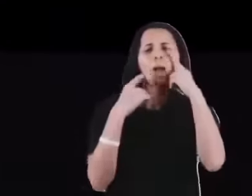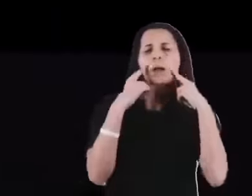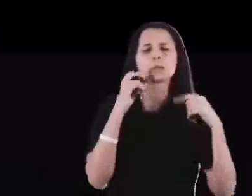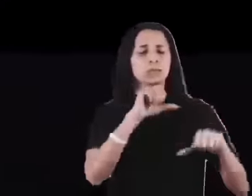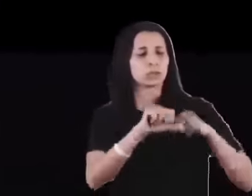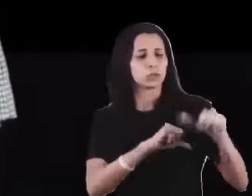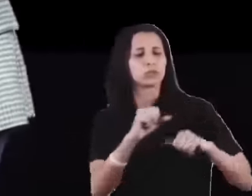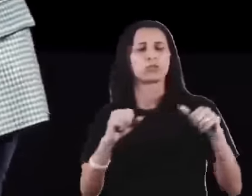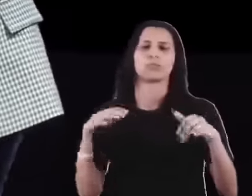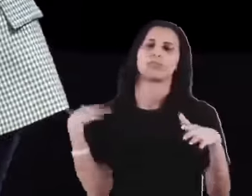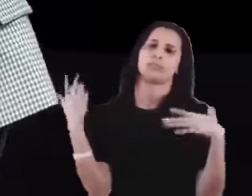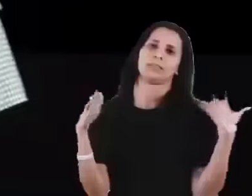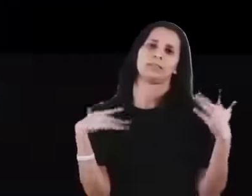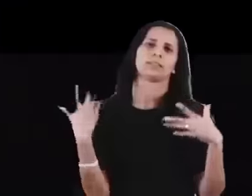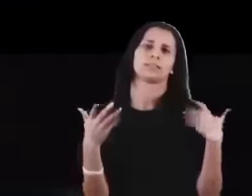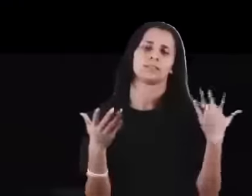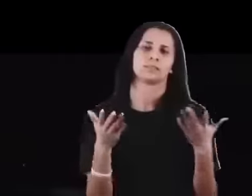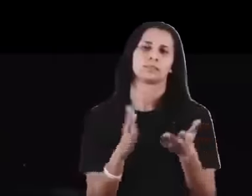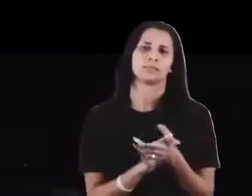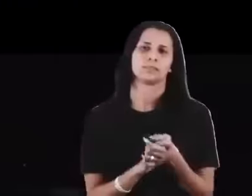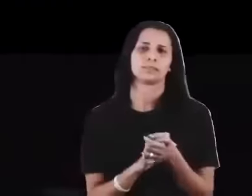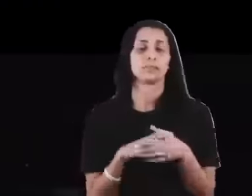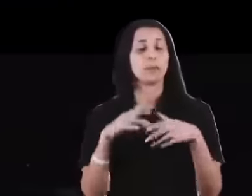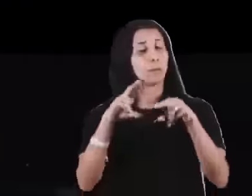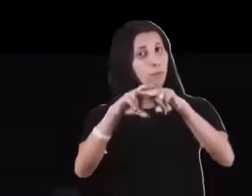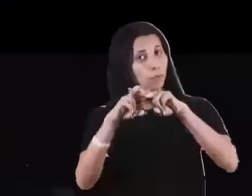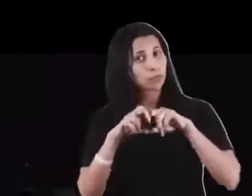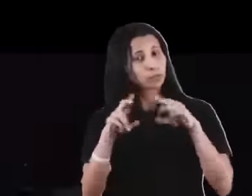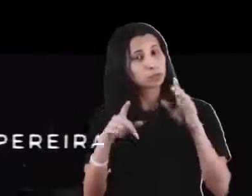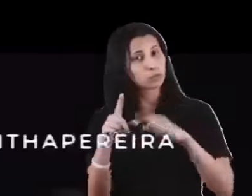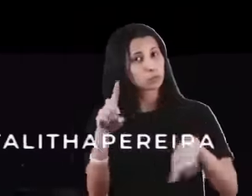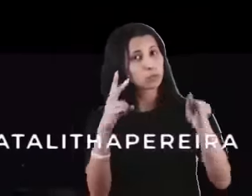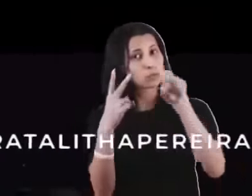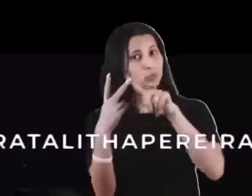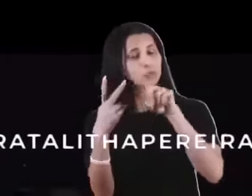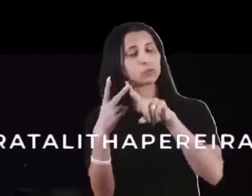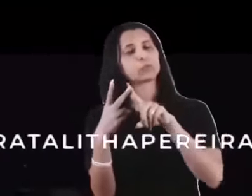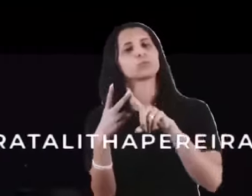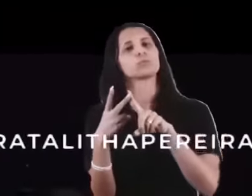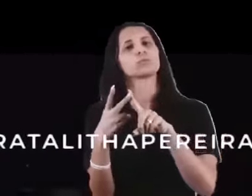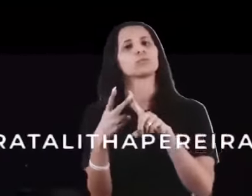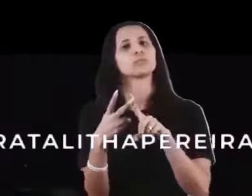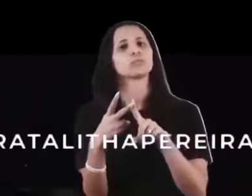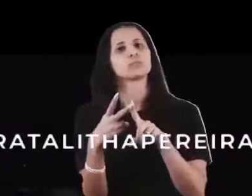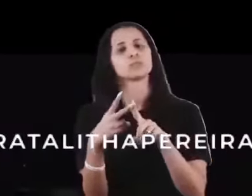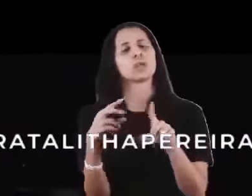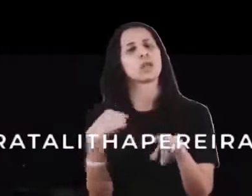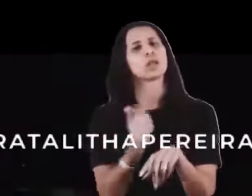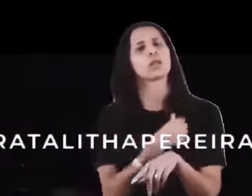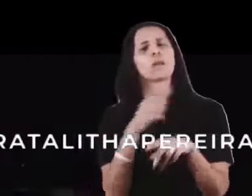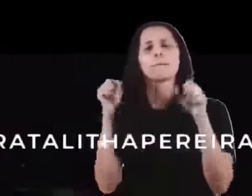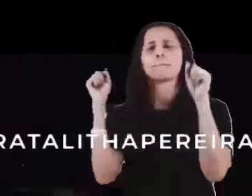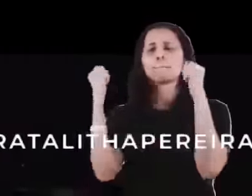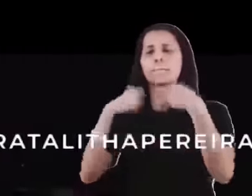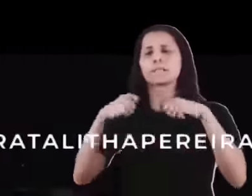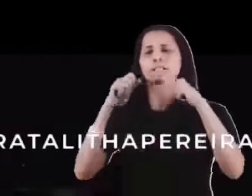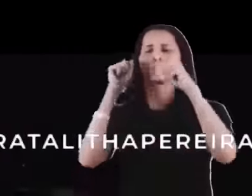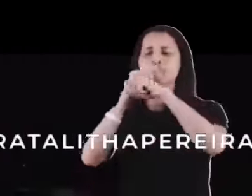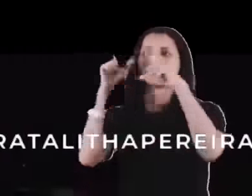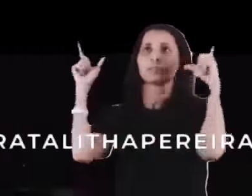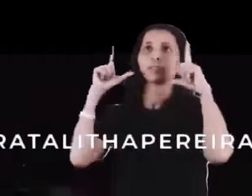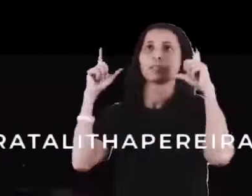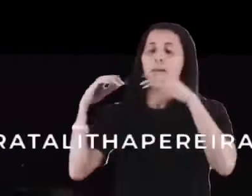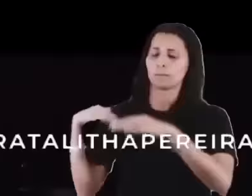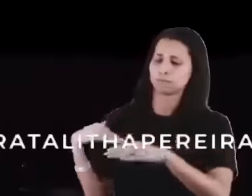Lágrima de alegria por isso que o segundo passo é que você precisa abrir os seus olhos para ir em frente